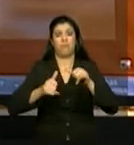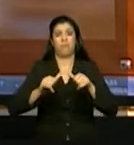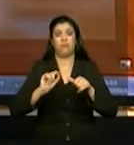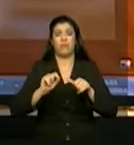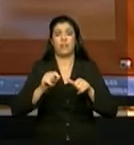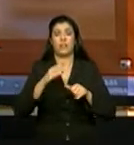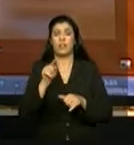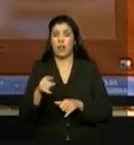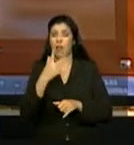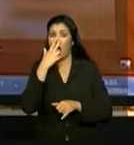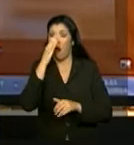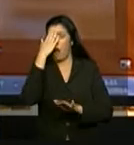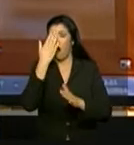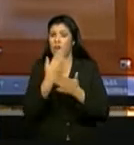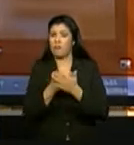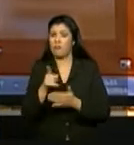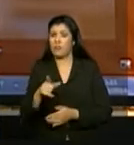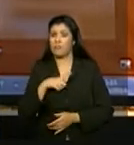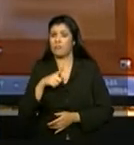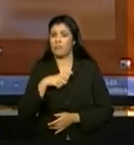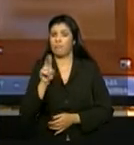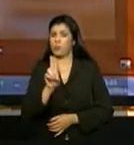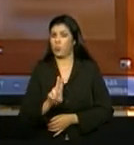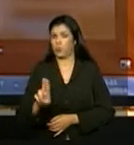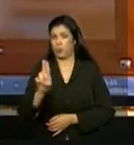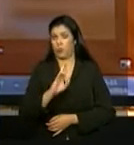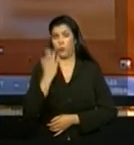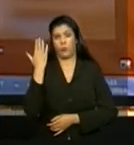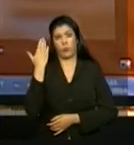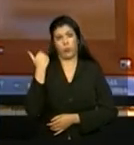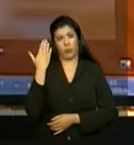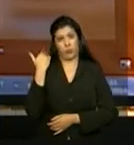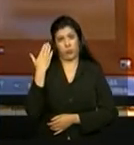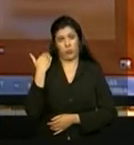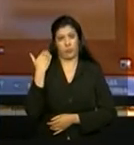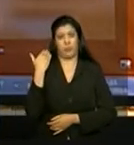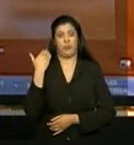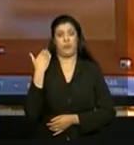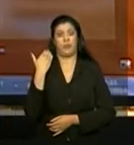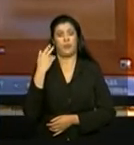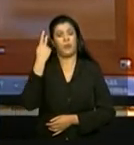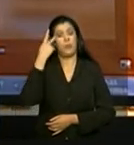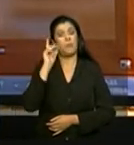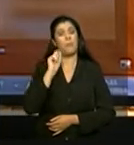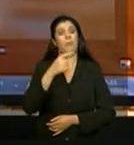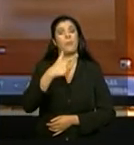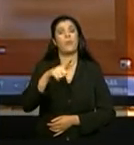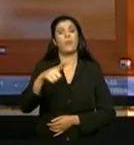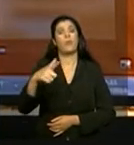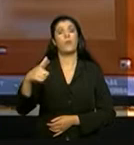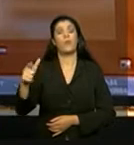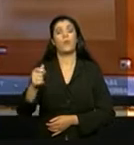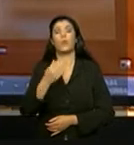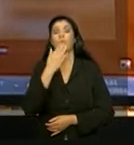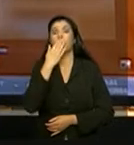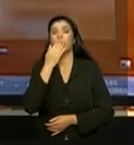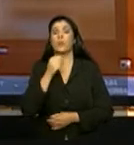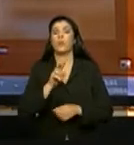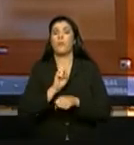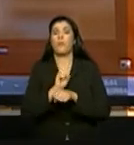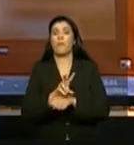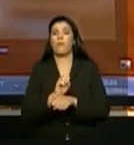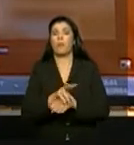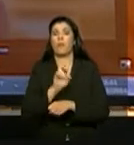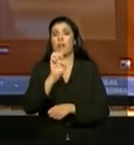supostamente seriam utilizadas é a época para outros envenenamentos de